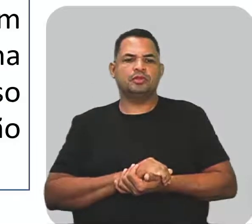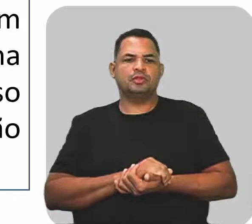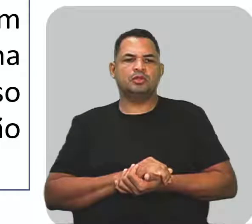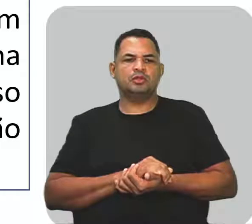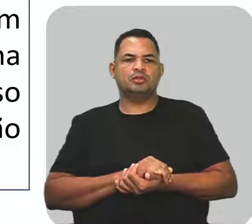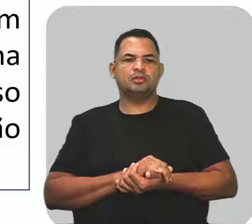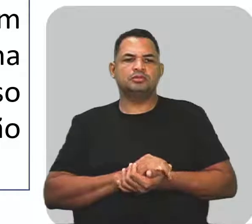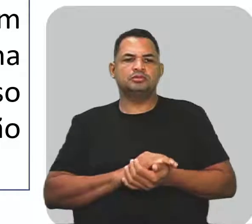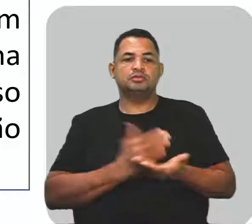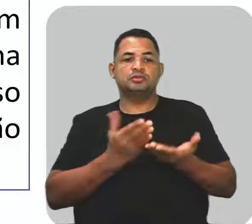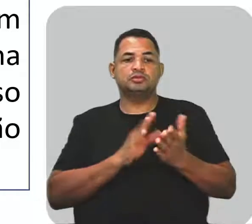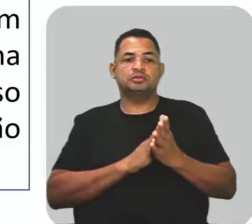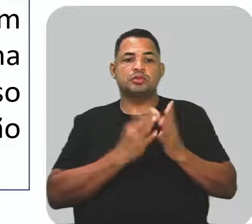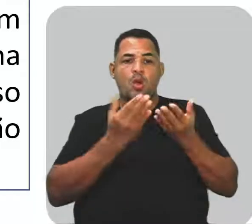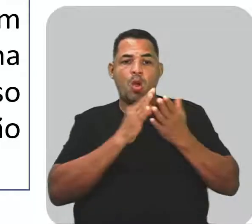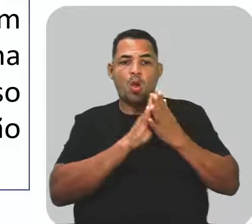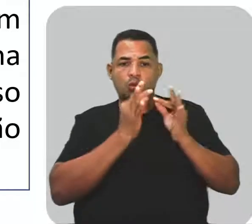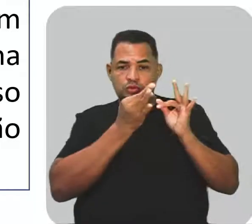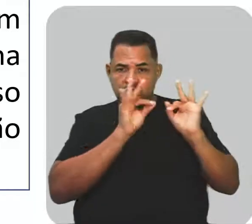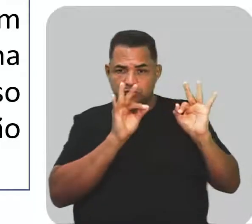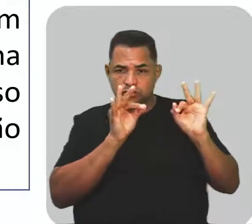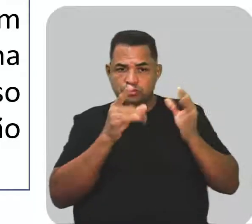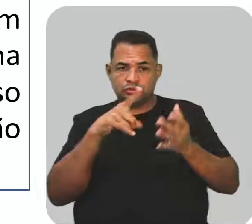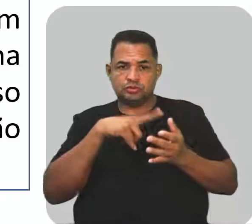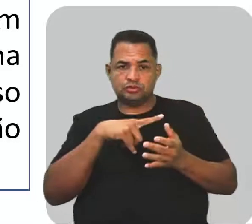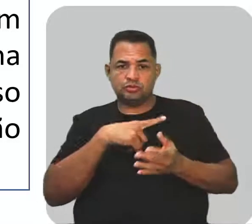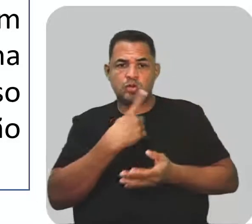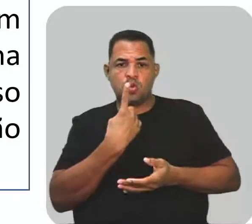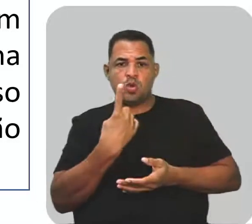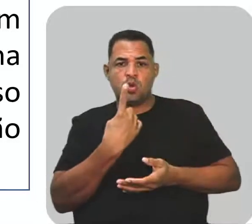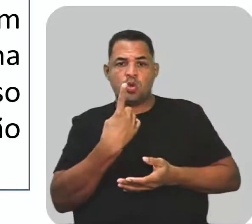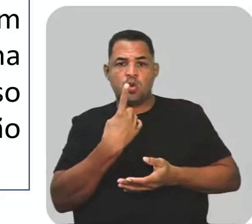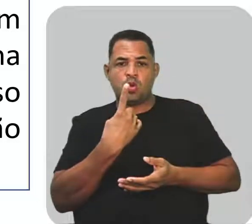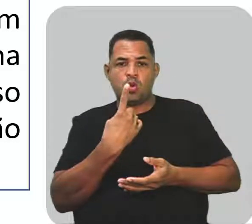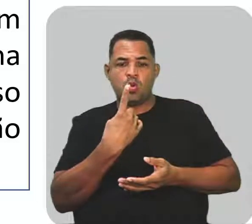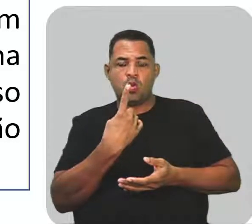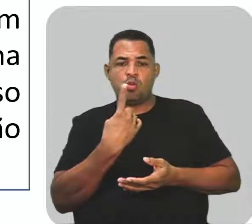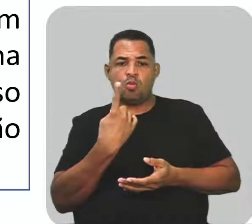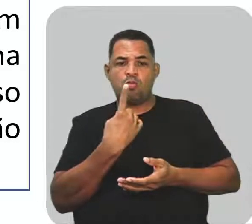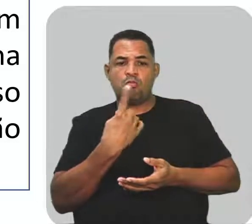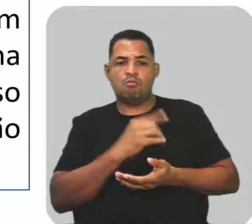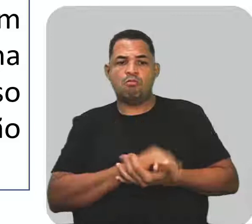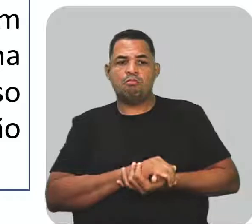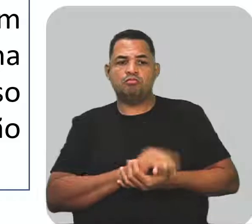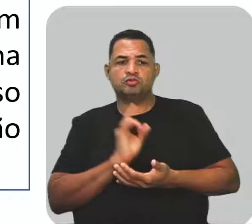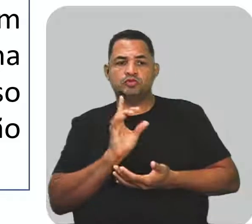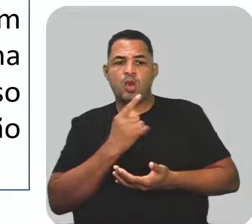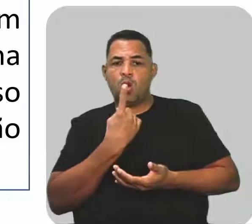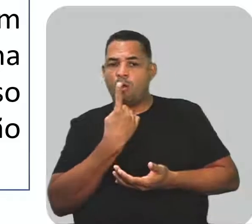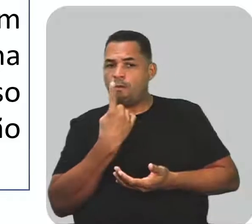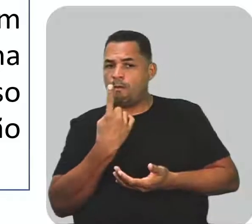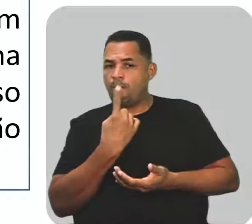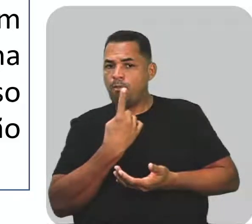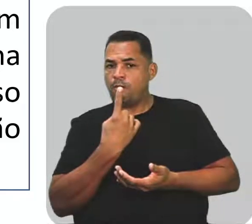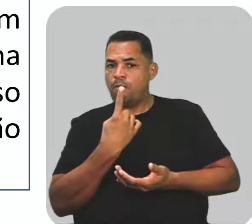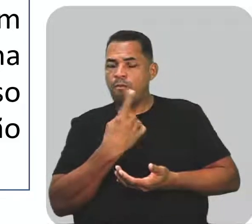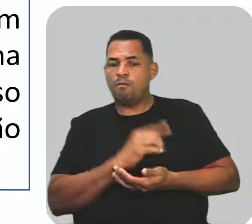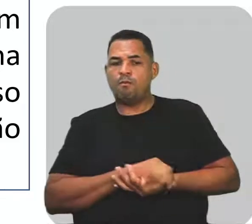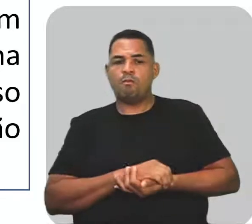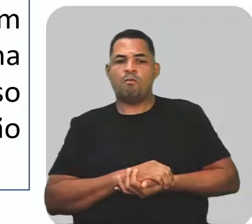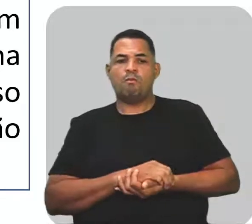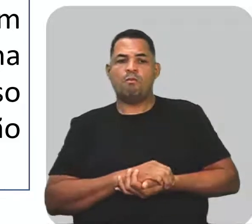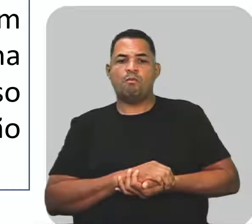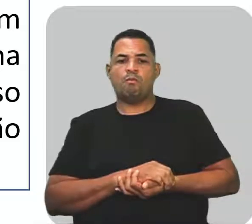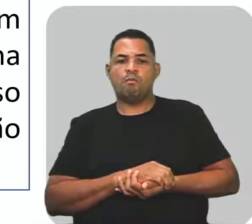período simples, ele é formado por somente, terceirão, período simples é